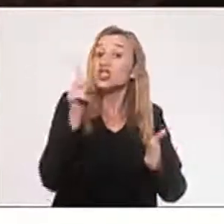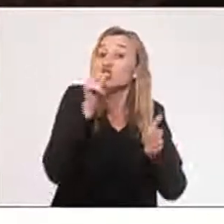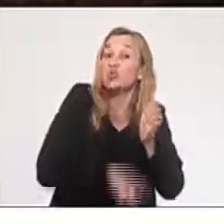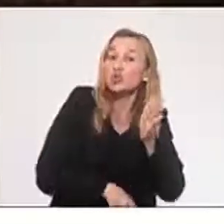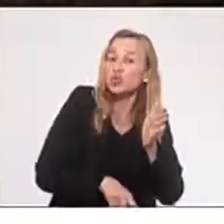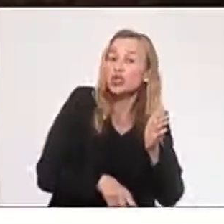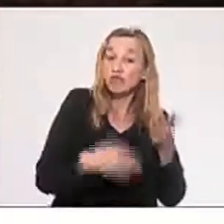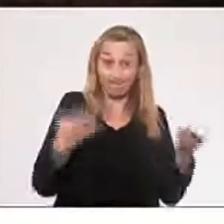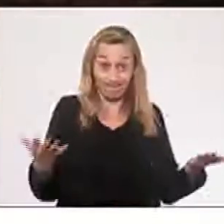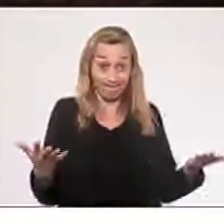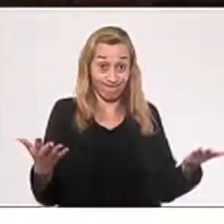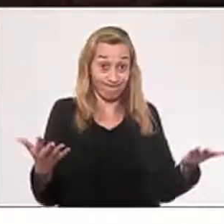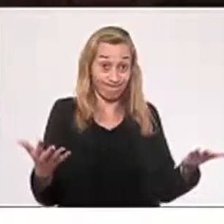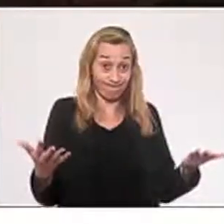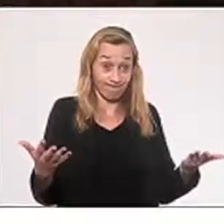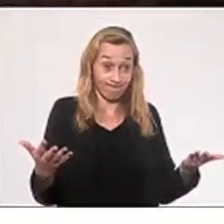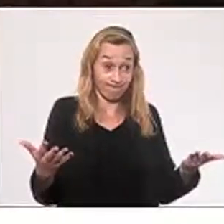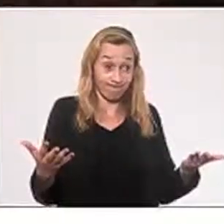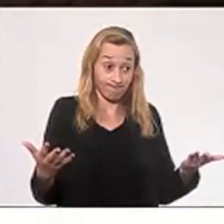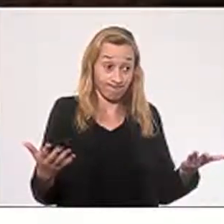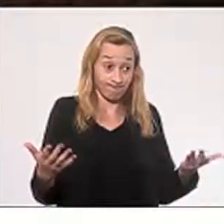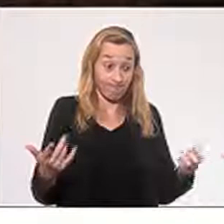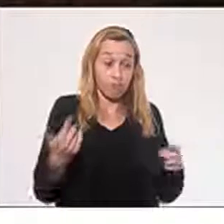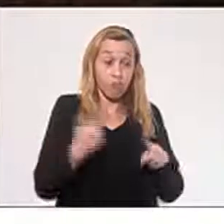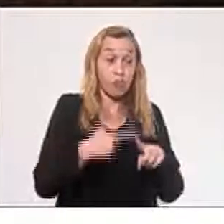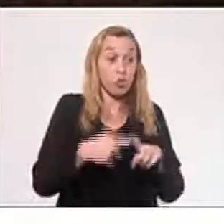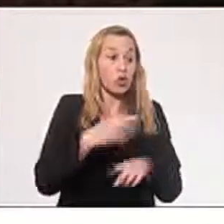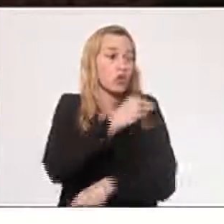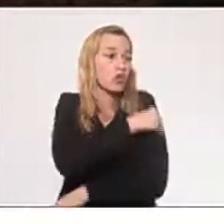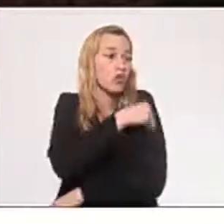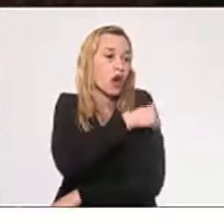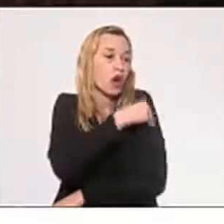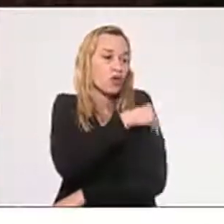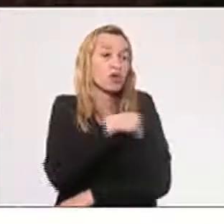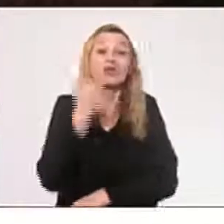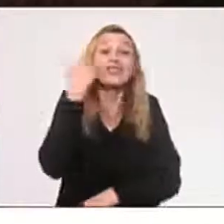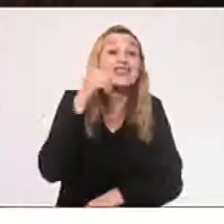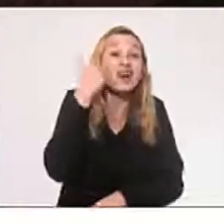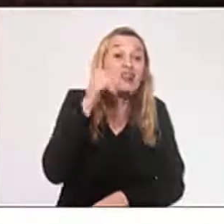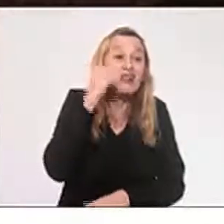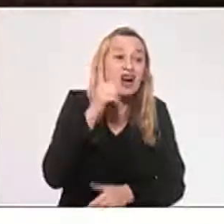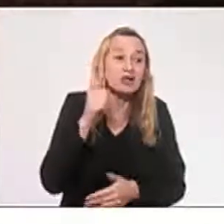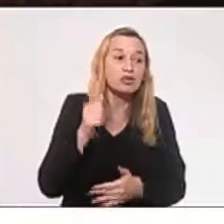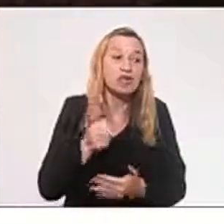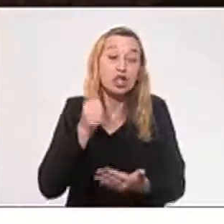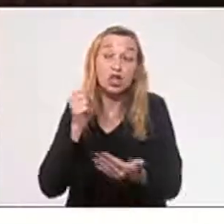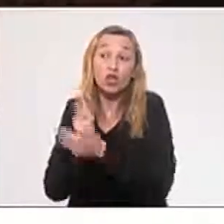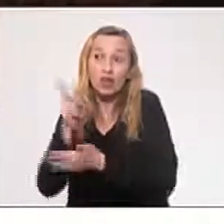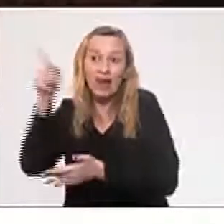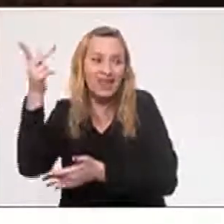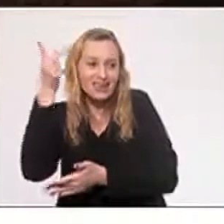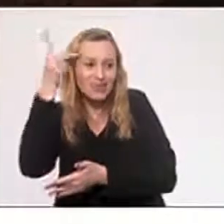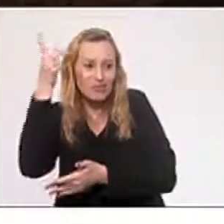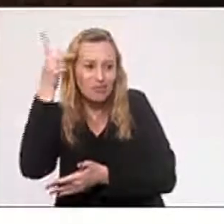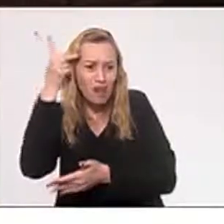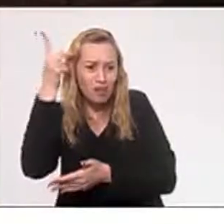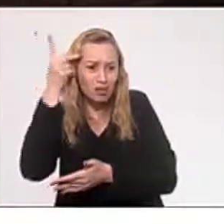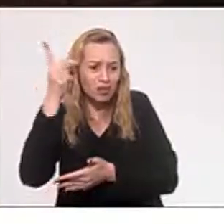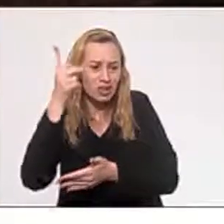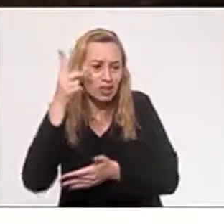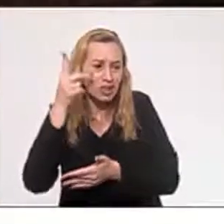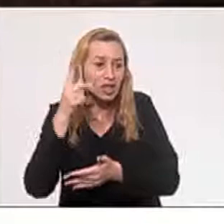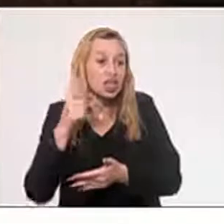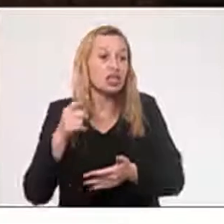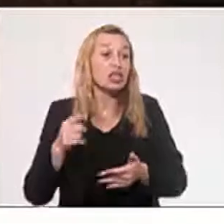hoje tem dois álcools que se vendem. O álcool dos picaretas comprado em São Paulo e o álcool produzido